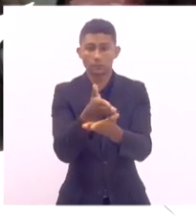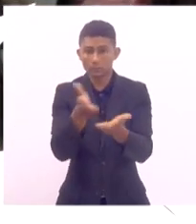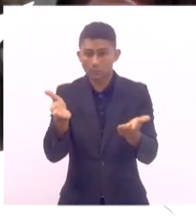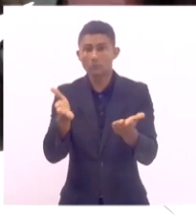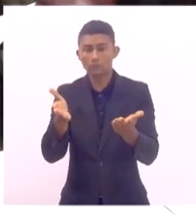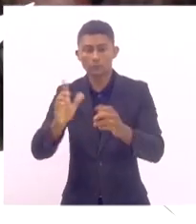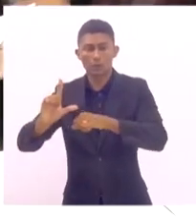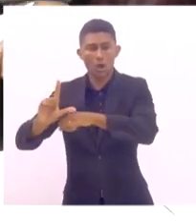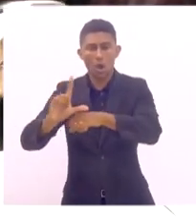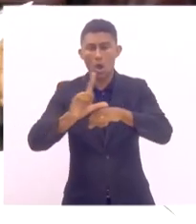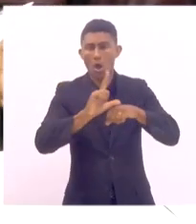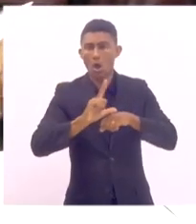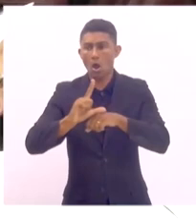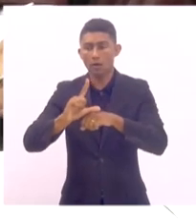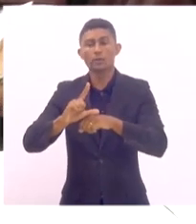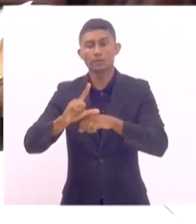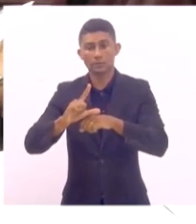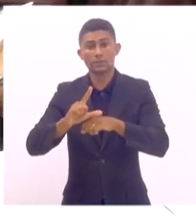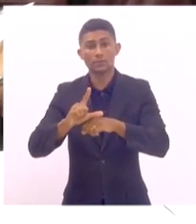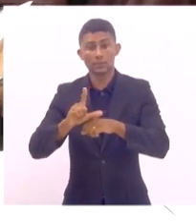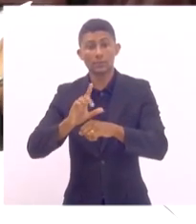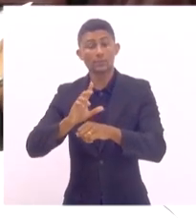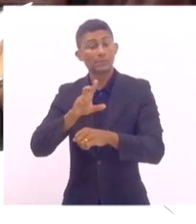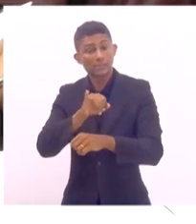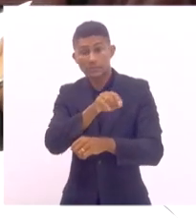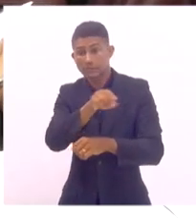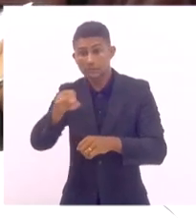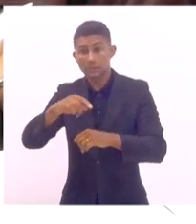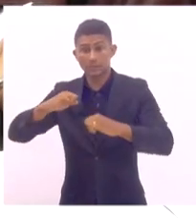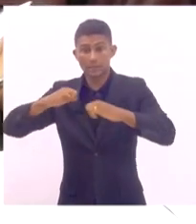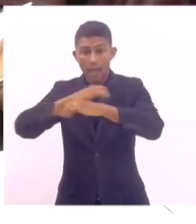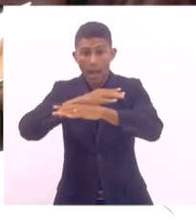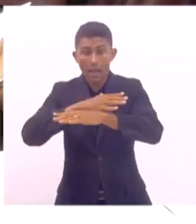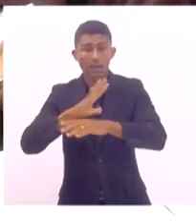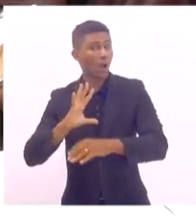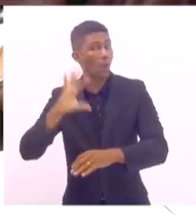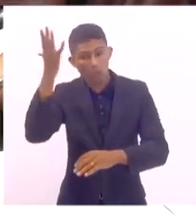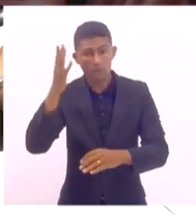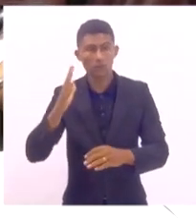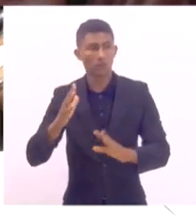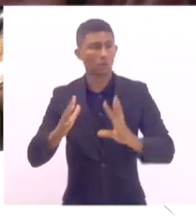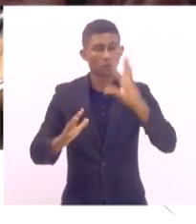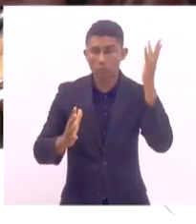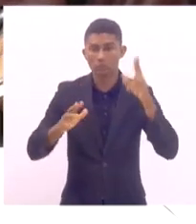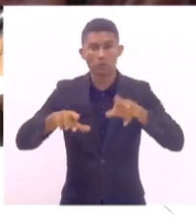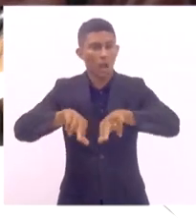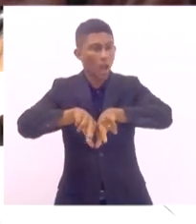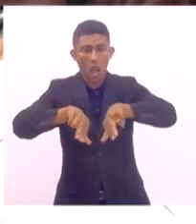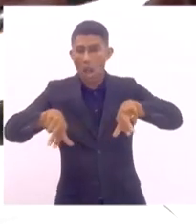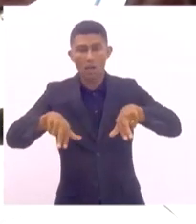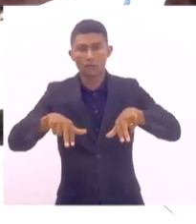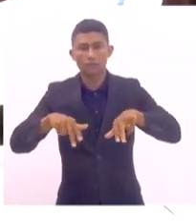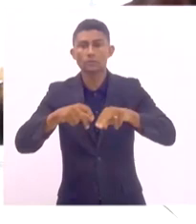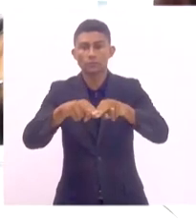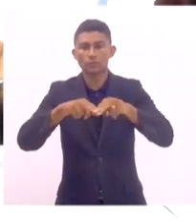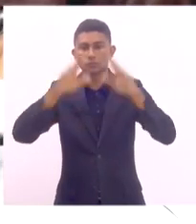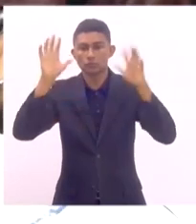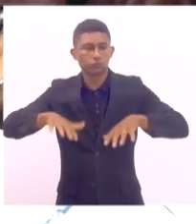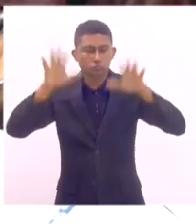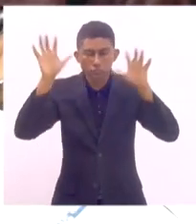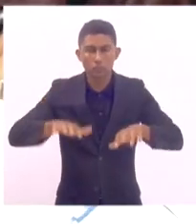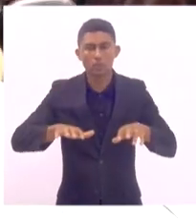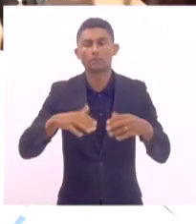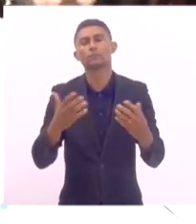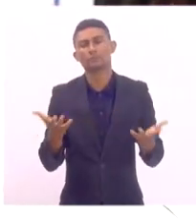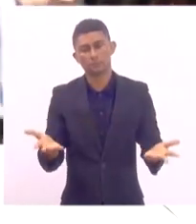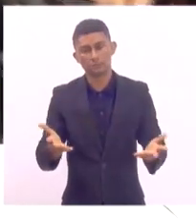nos municípios abrangidos por estado de emergência ou de calamidade pública decorrente da chuva. Então, há...